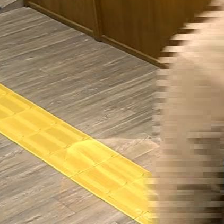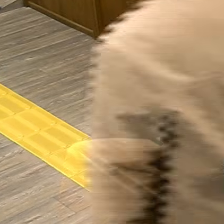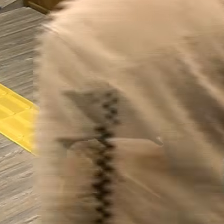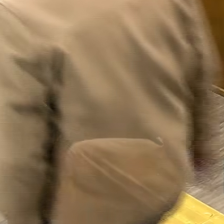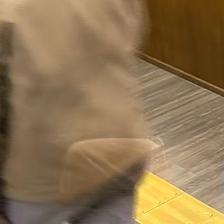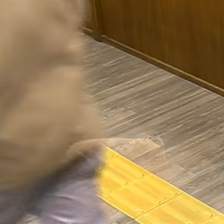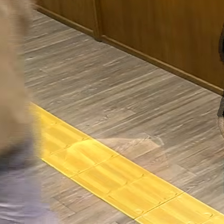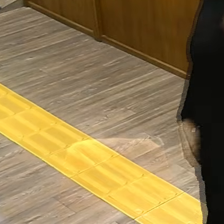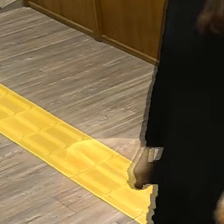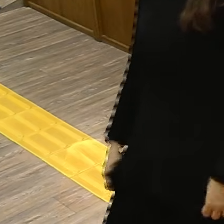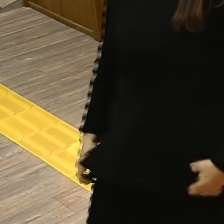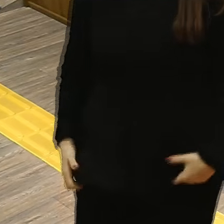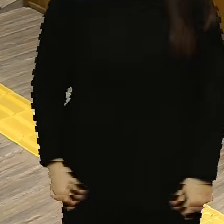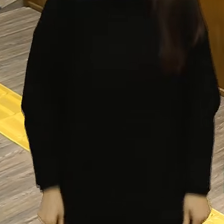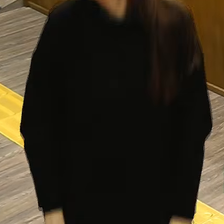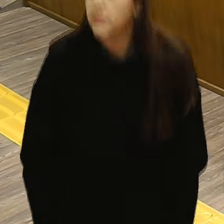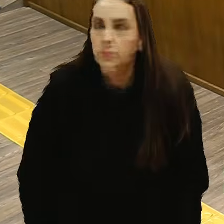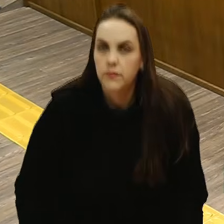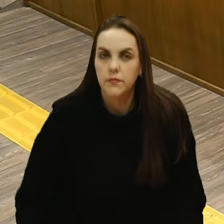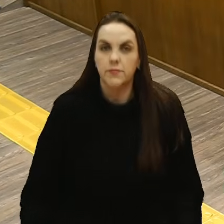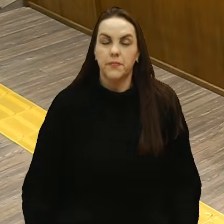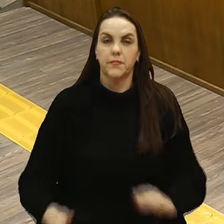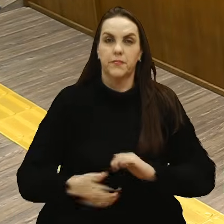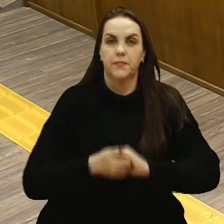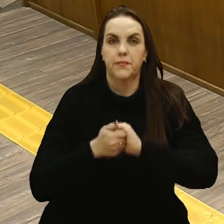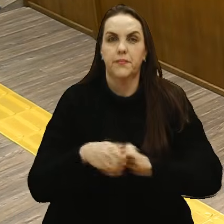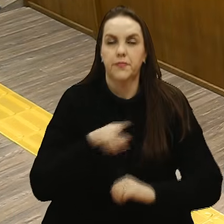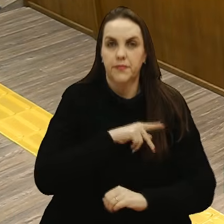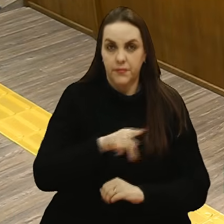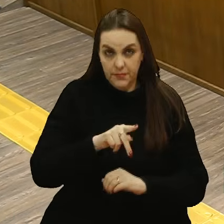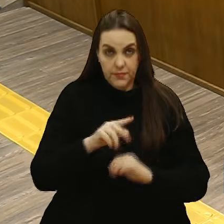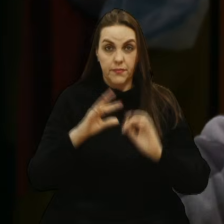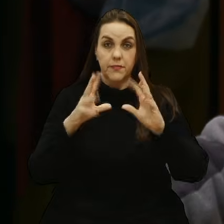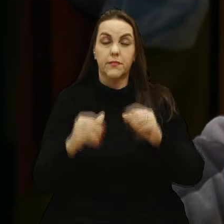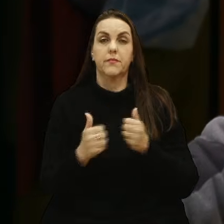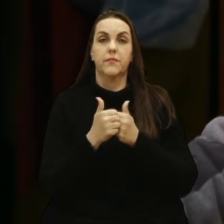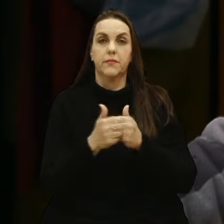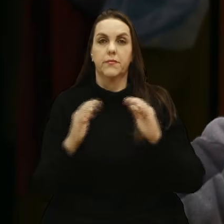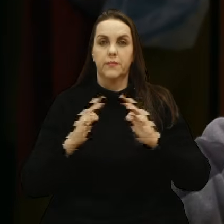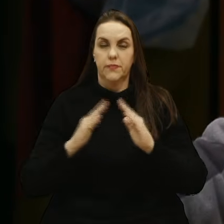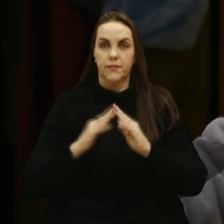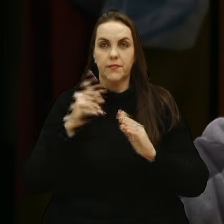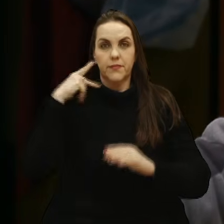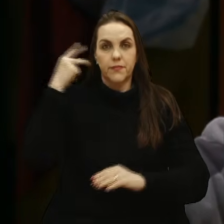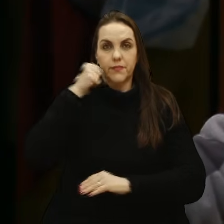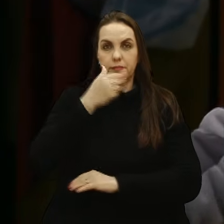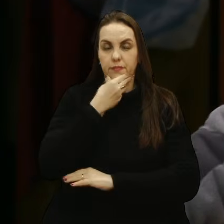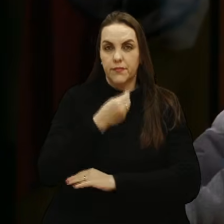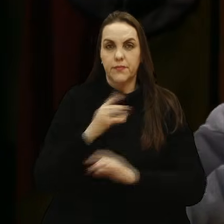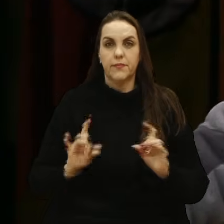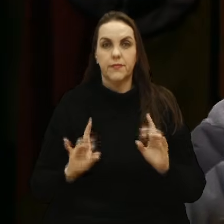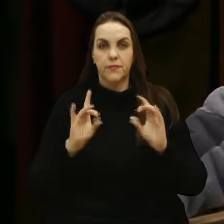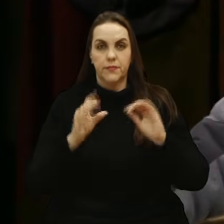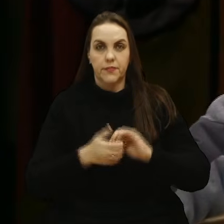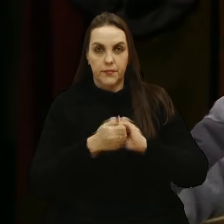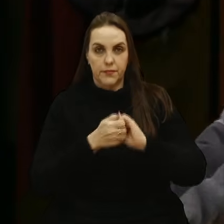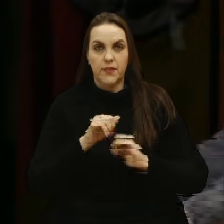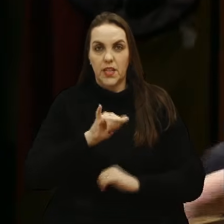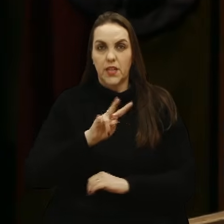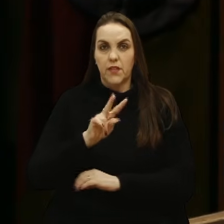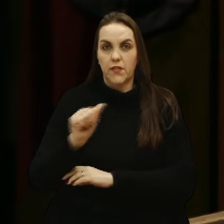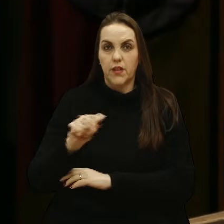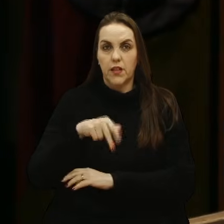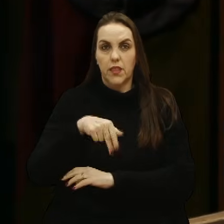Meus cumprimentos, senhor presidente, o senhor e a senhora que nos acompanha de casa, os demais vereadores. Meus cumprimentos especiais à Iva, ao Nestor, a todo o pessoal